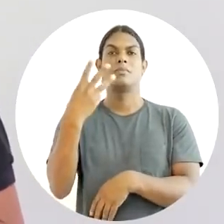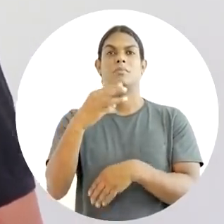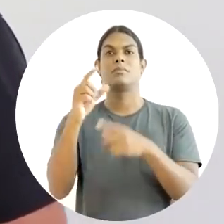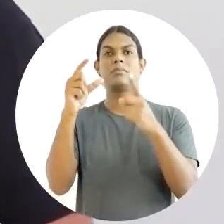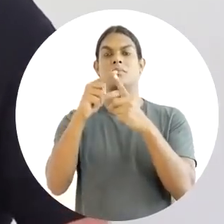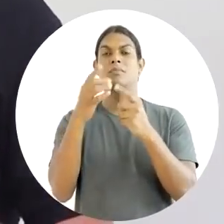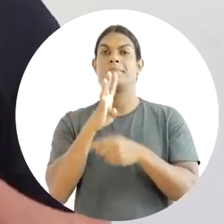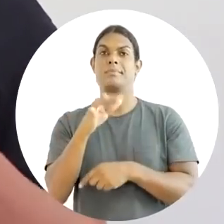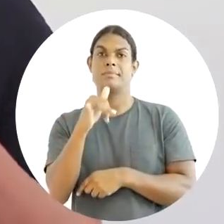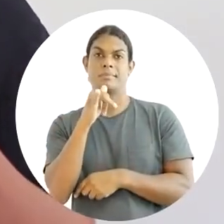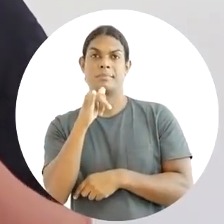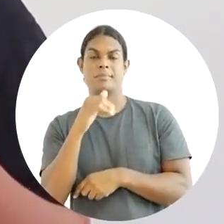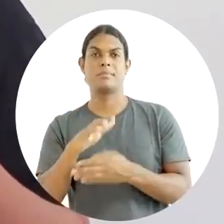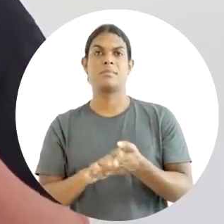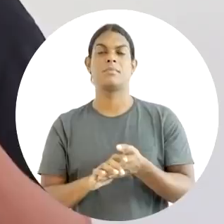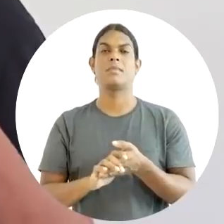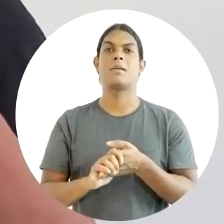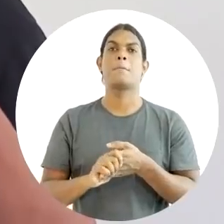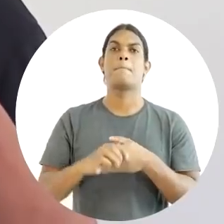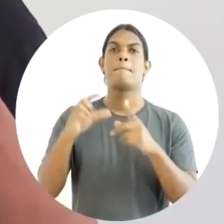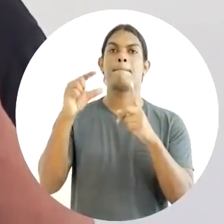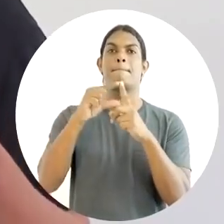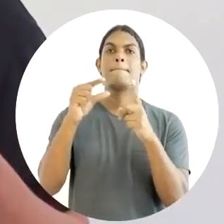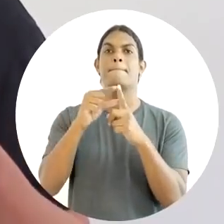nós temos a palavra